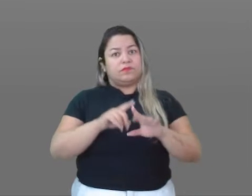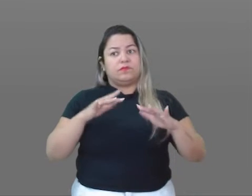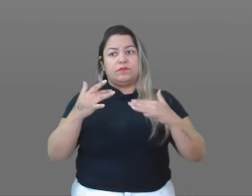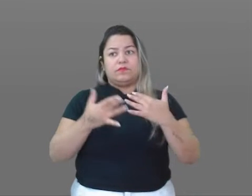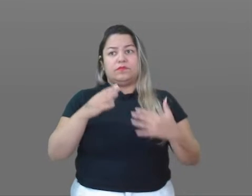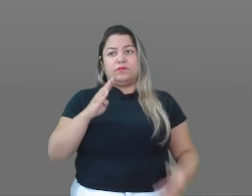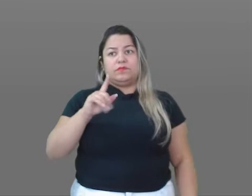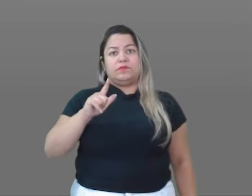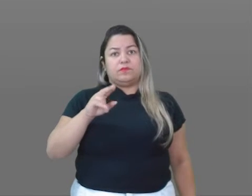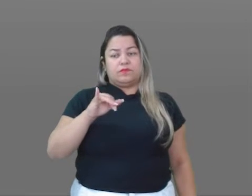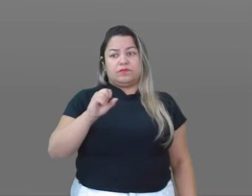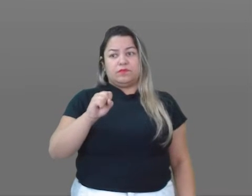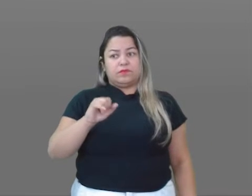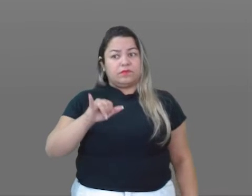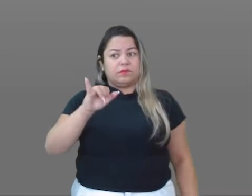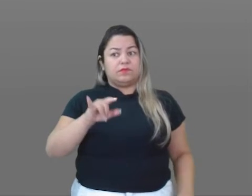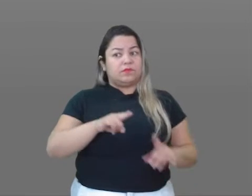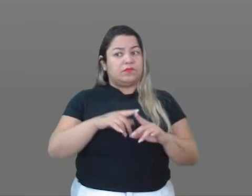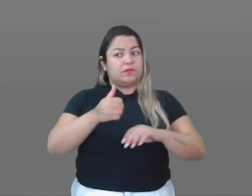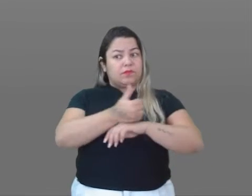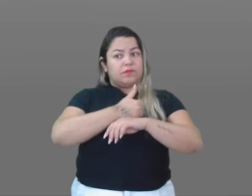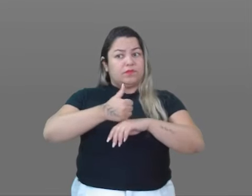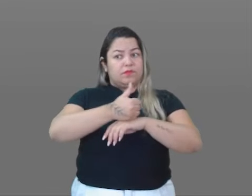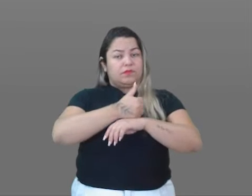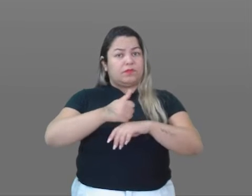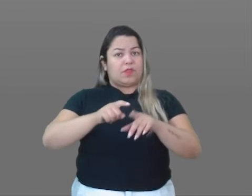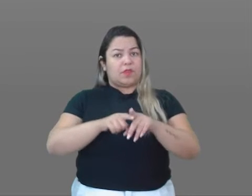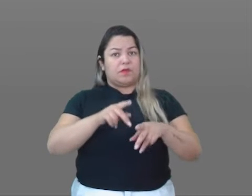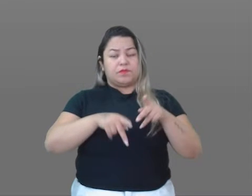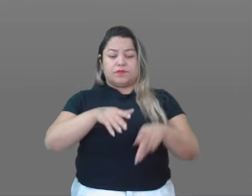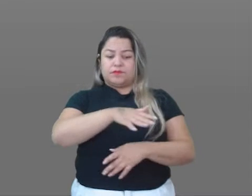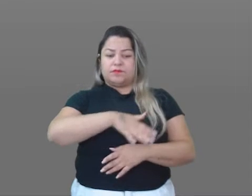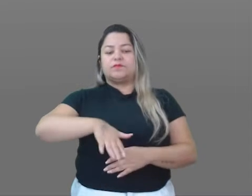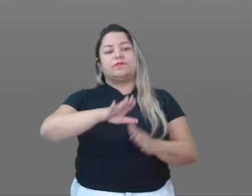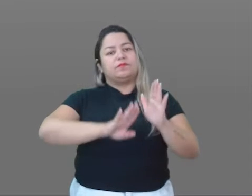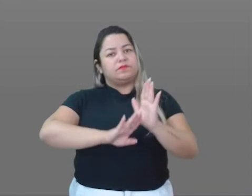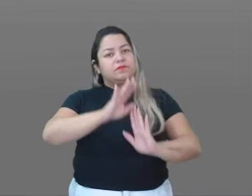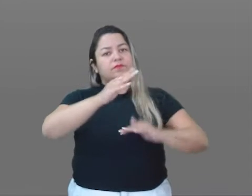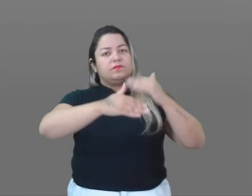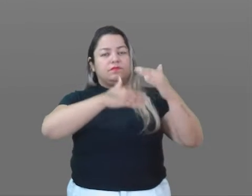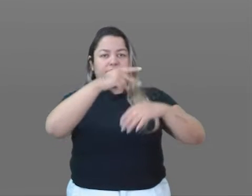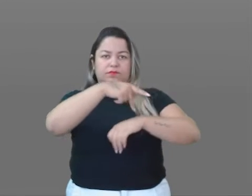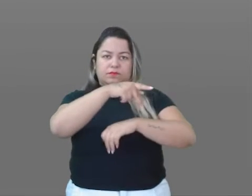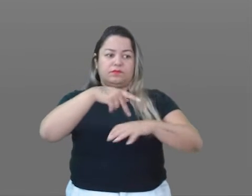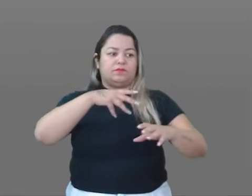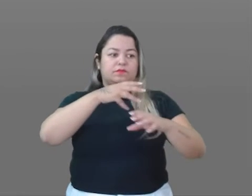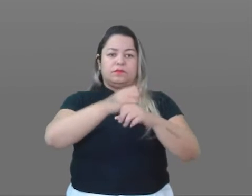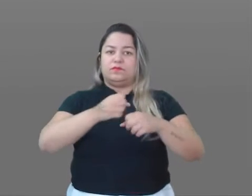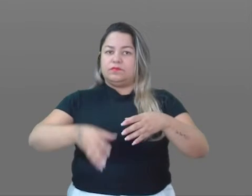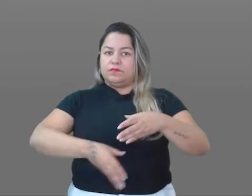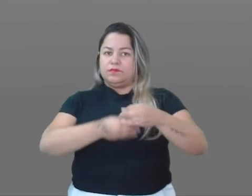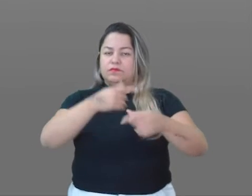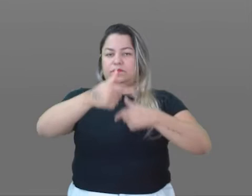IBGE por meio da rede social Blue Sky e enfatizou a melhoria da qualidade de vida da população, o crescimento do país